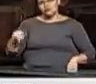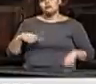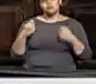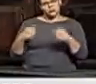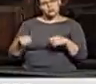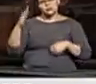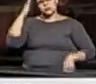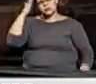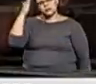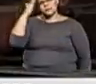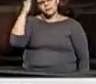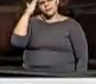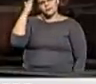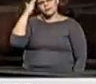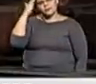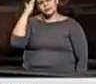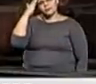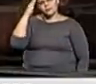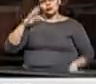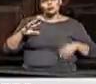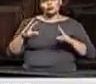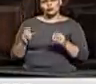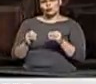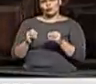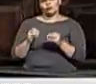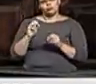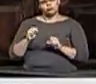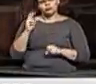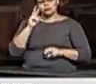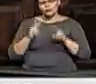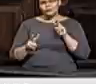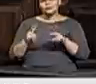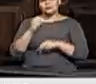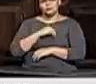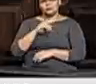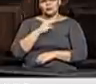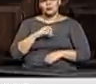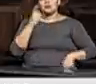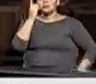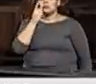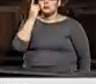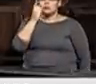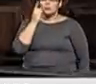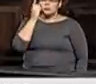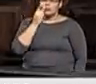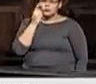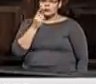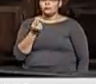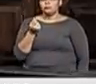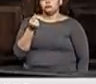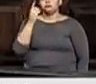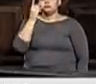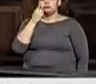precisa saber. Todos podem ver o salário do deputado.